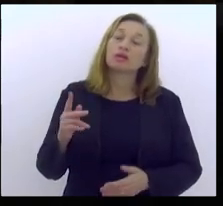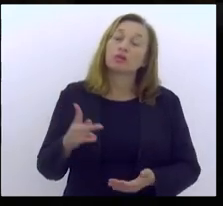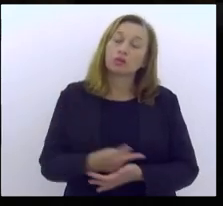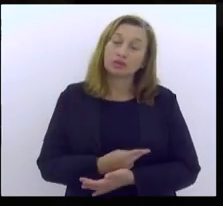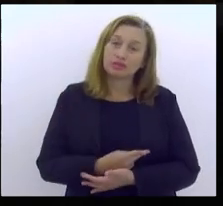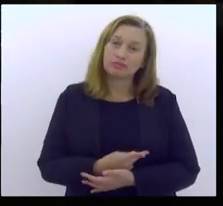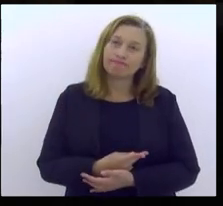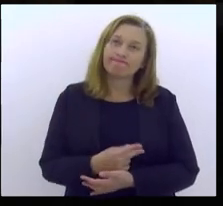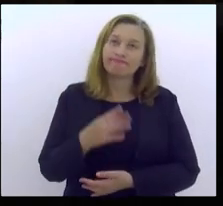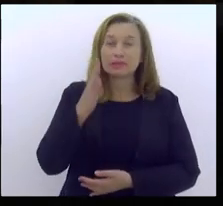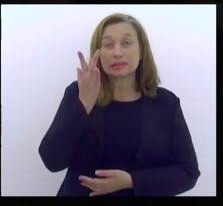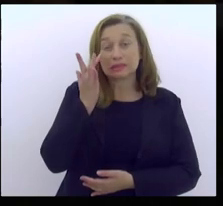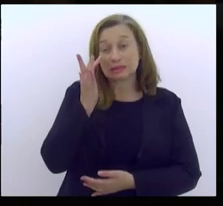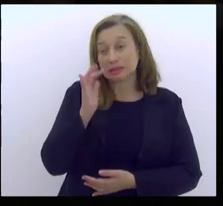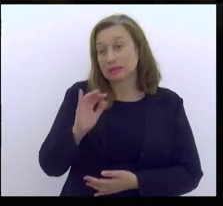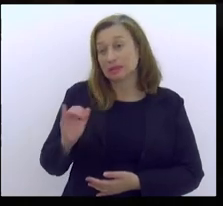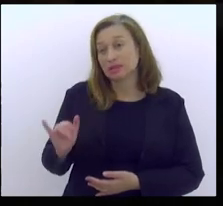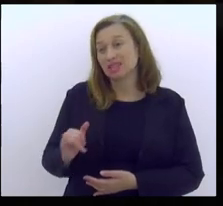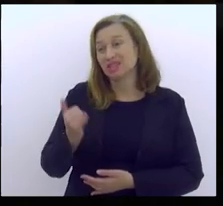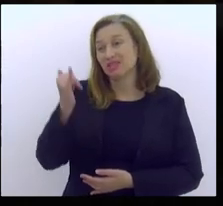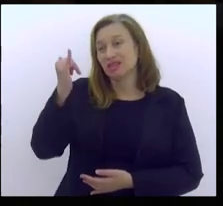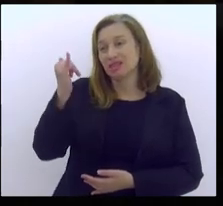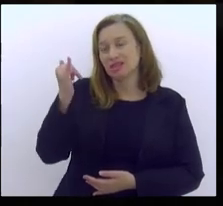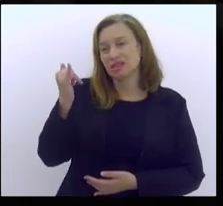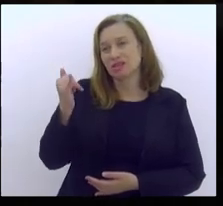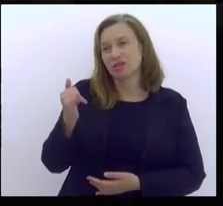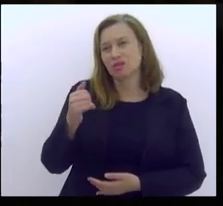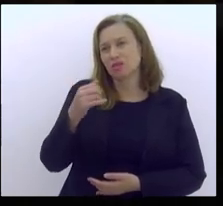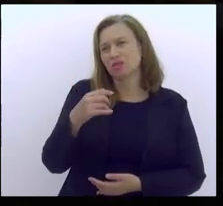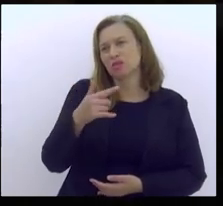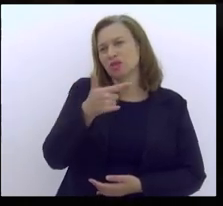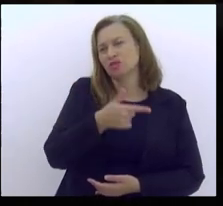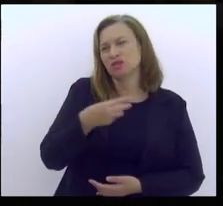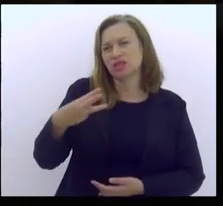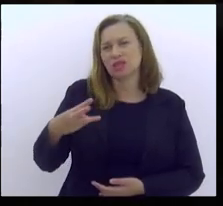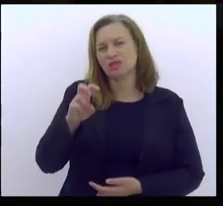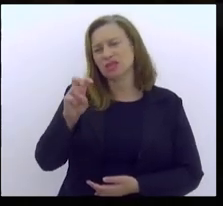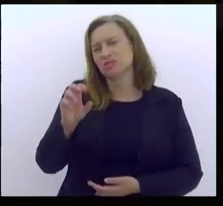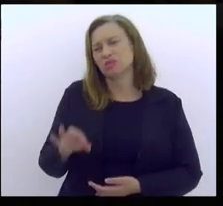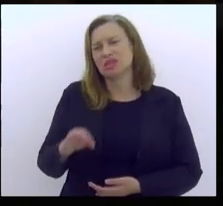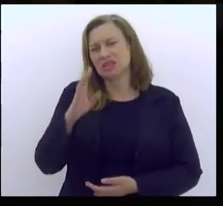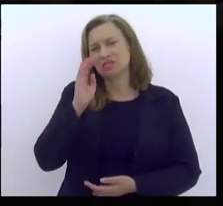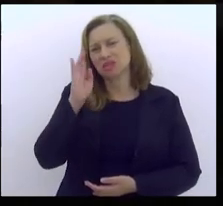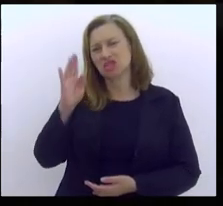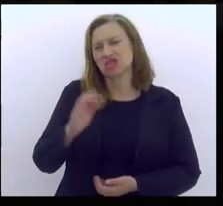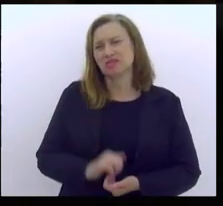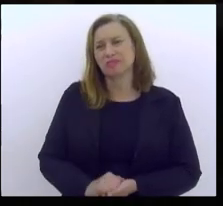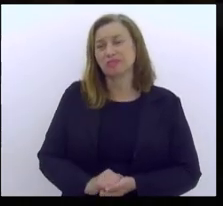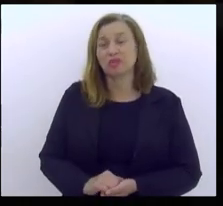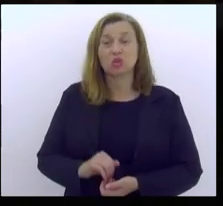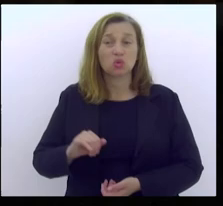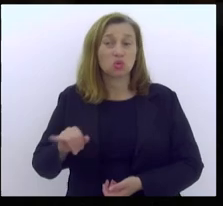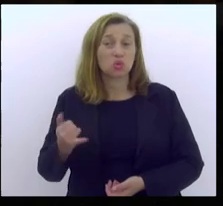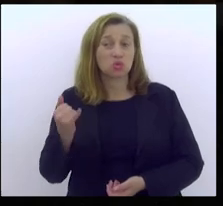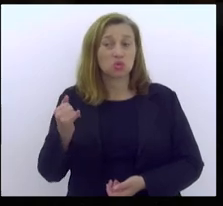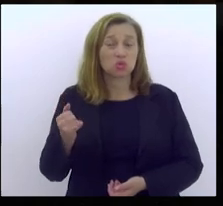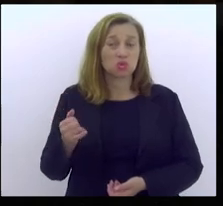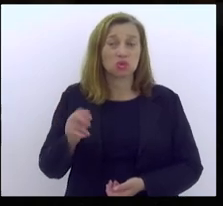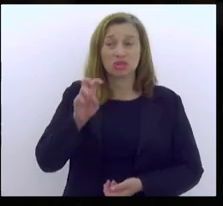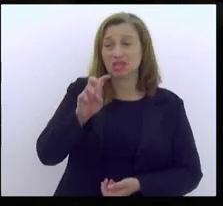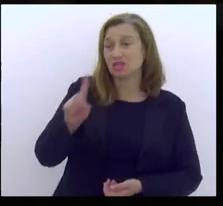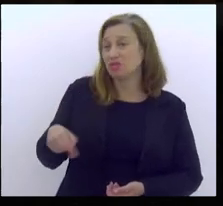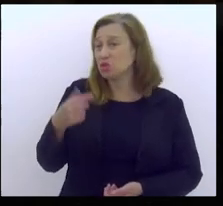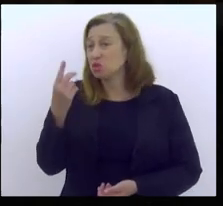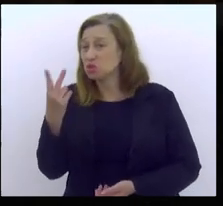Imagine que a inflação desse ano, de 23, oscila em torno de 5%. Com juro real de